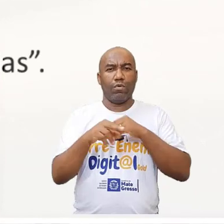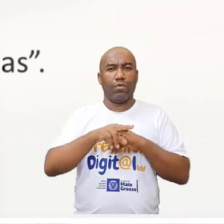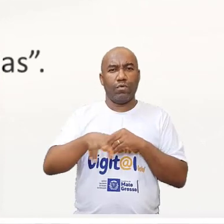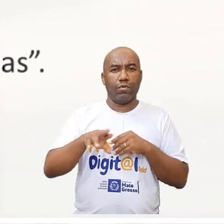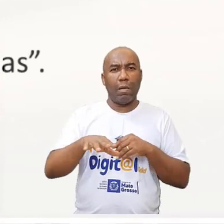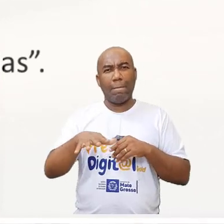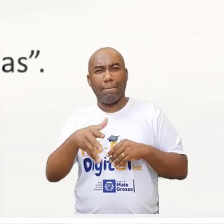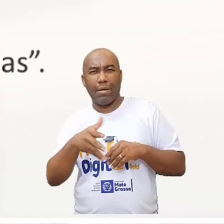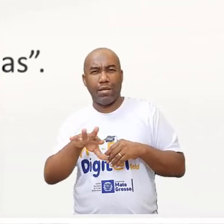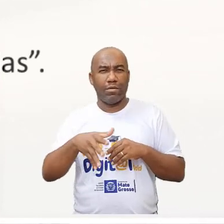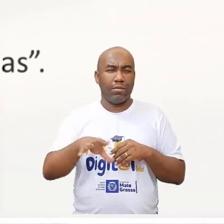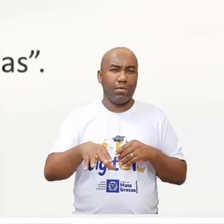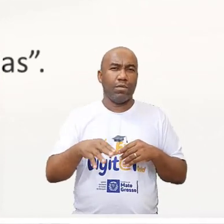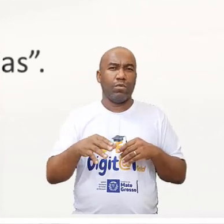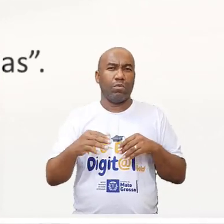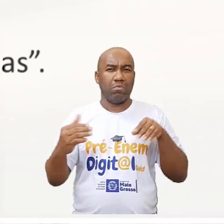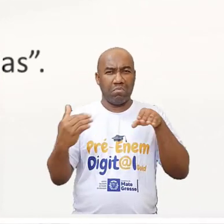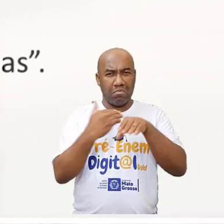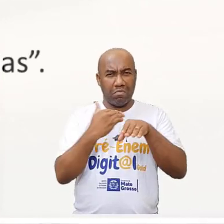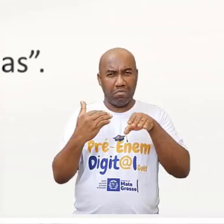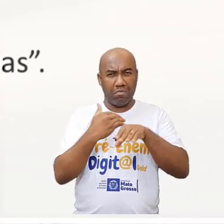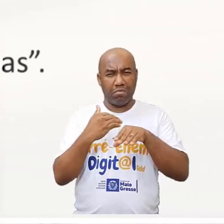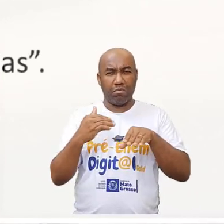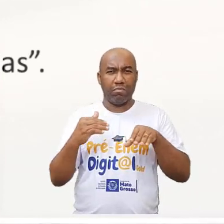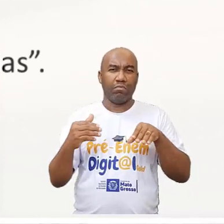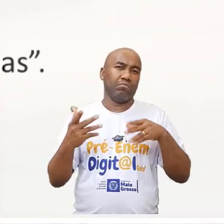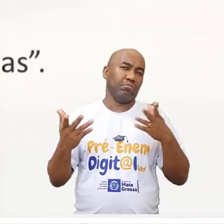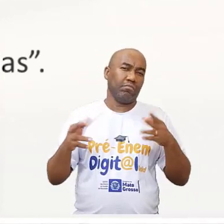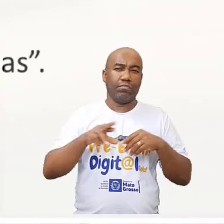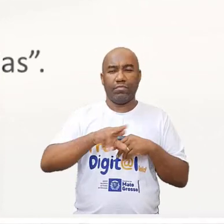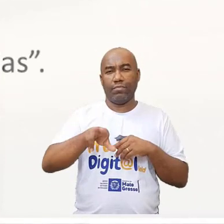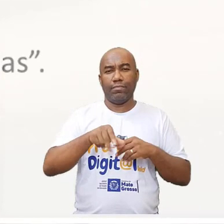Mais ou menos na contramão? E aí?